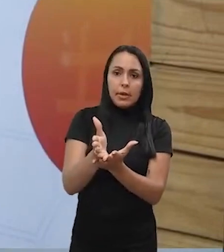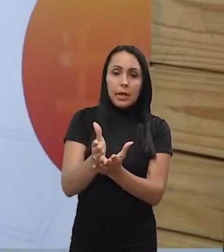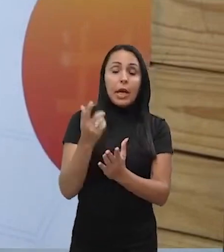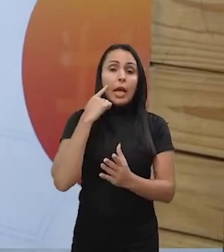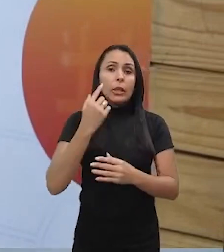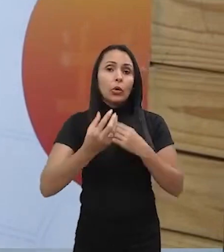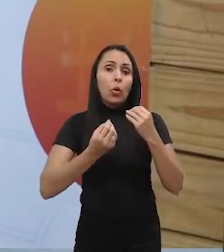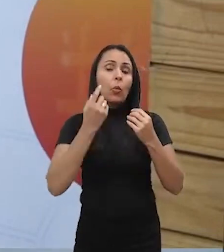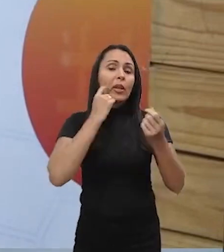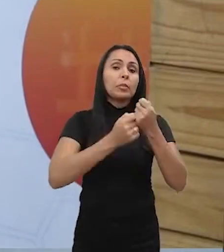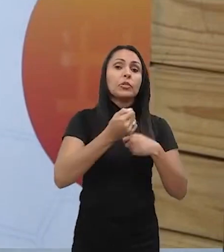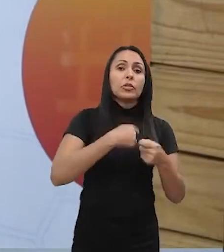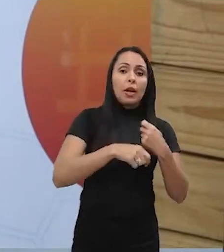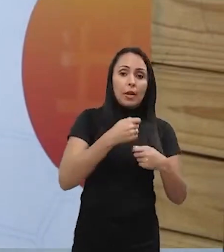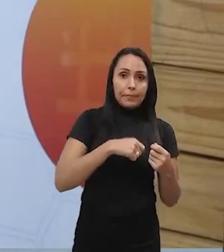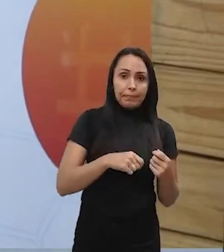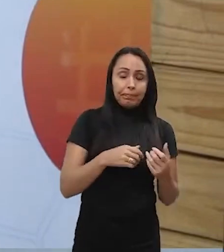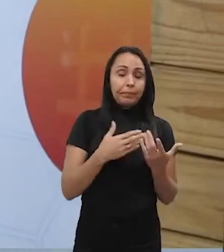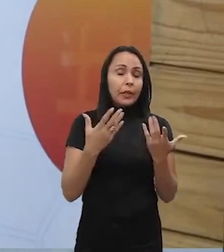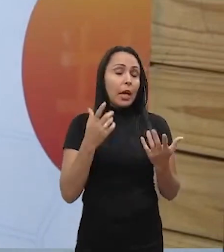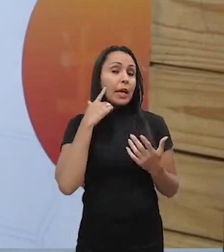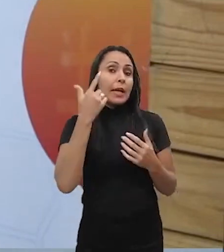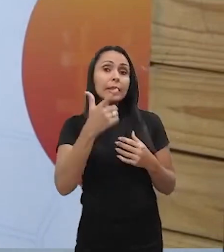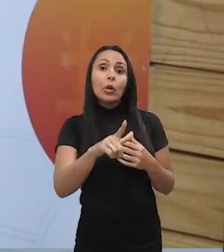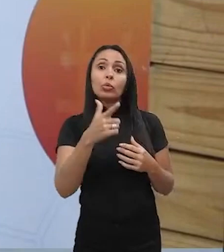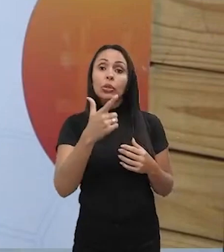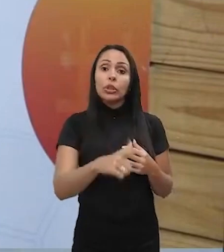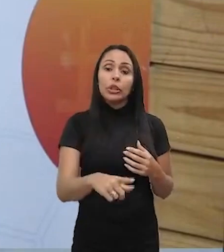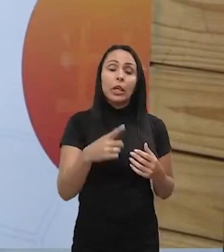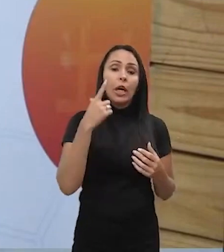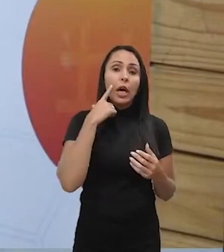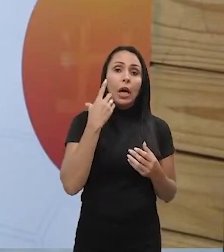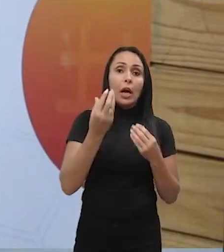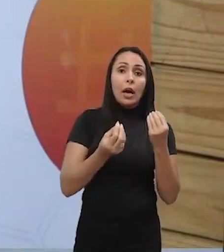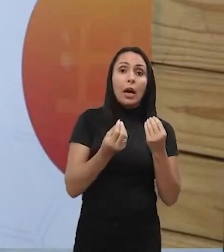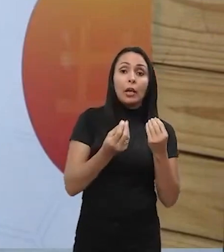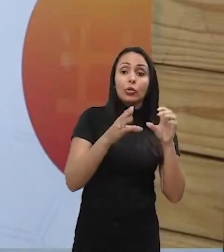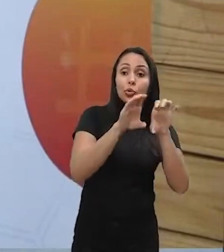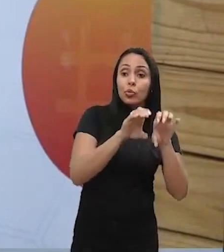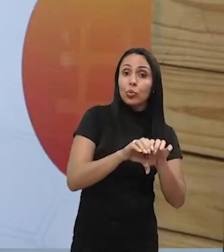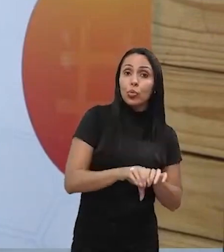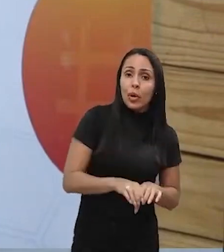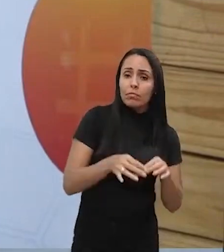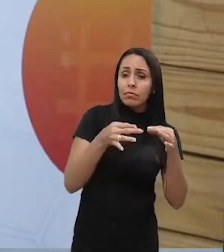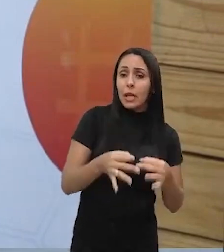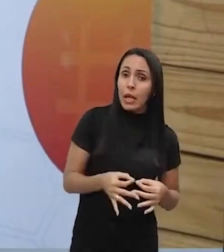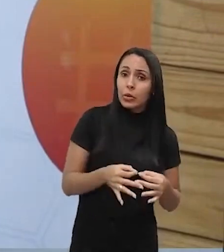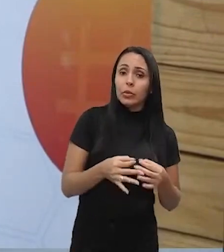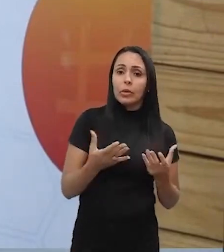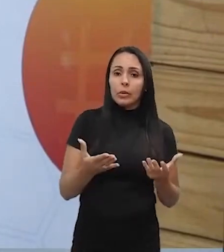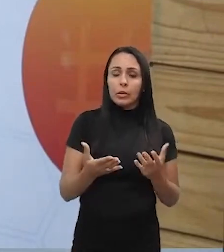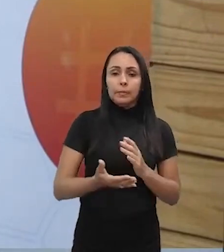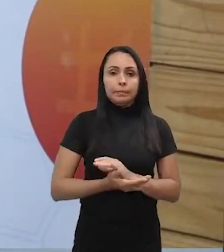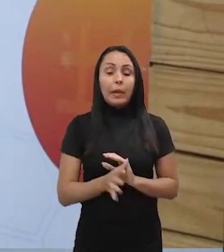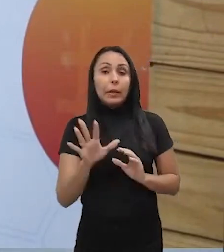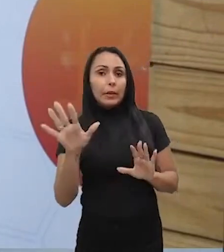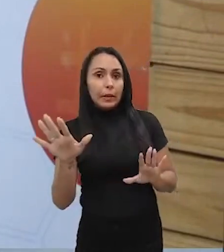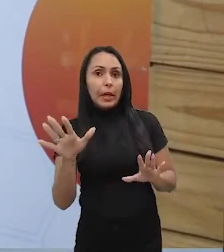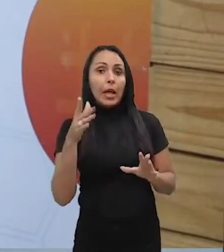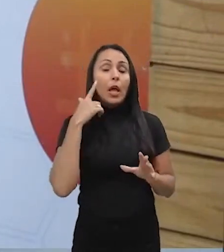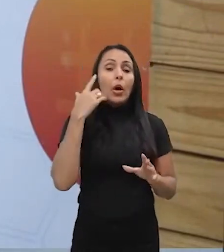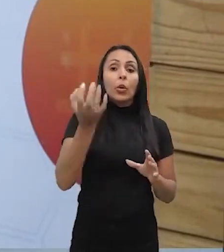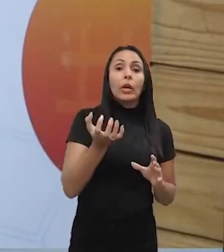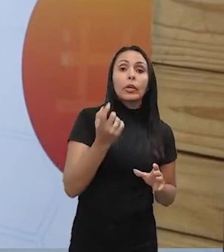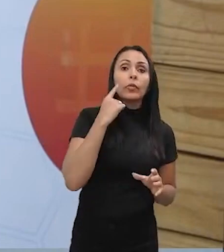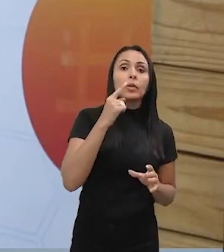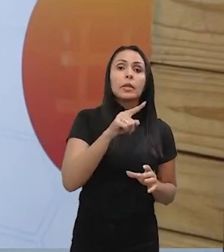essa forma de administrar. Nós não tínhamos ainda a manufatura. Maquinofatura, perdão, gente. Eu quero